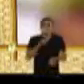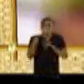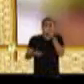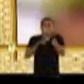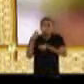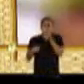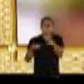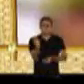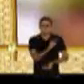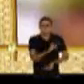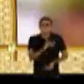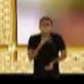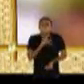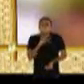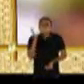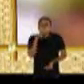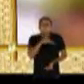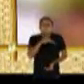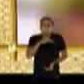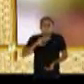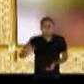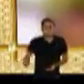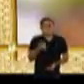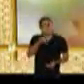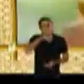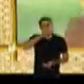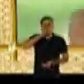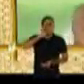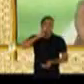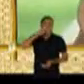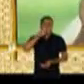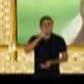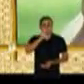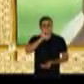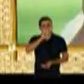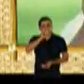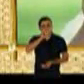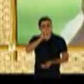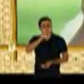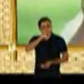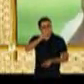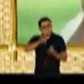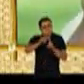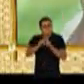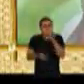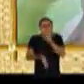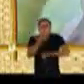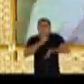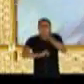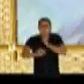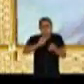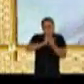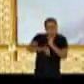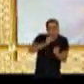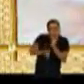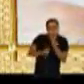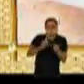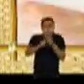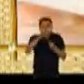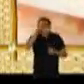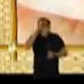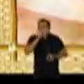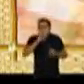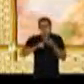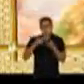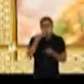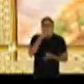O que seria da nossa sede se não existisse a cajuína? Do nosso paladar sem Maria Isabel, paçoca,